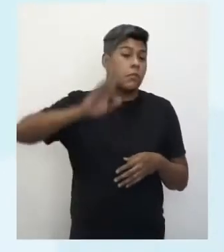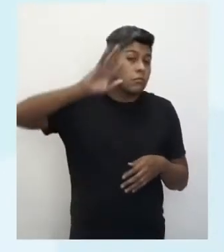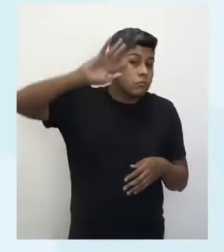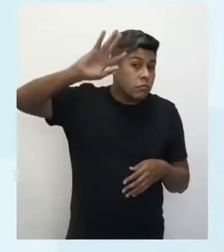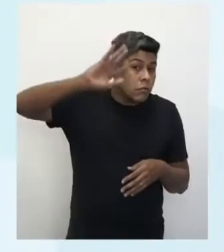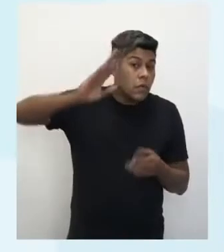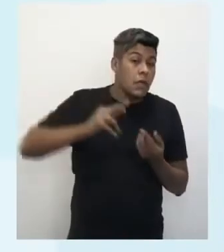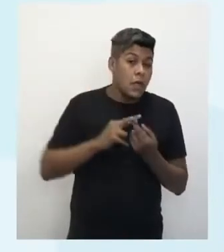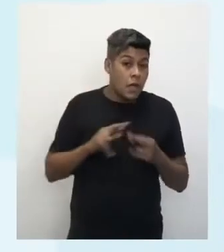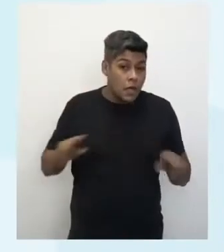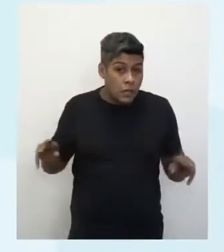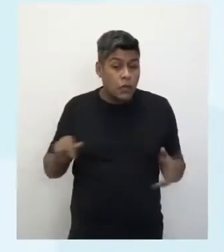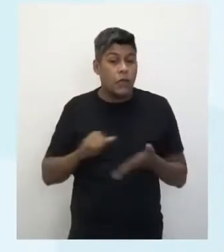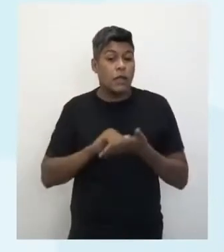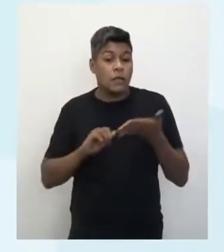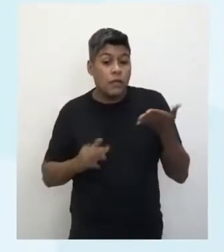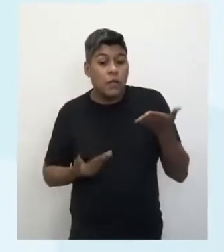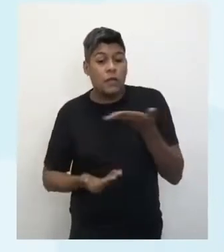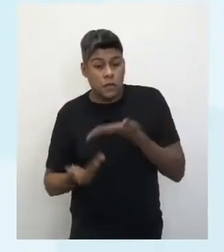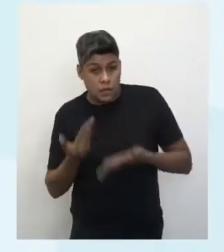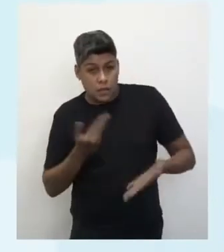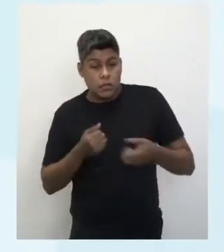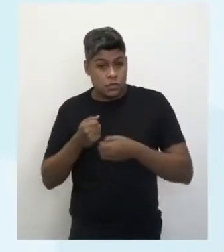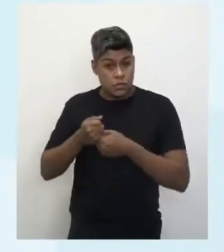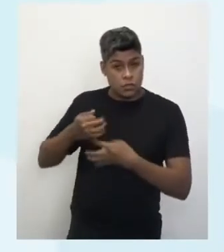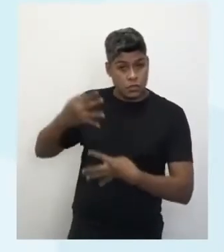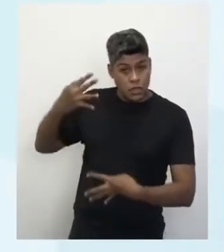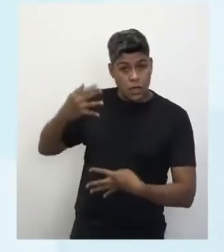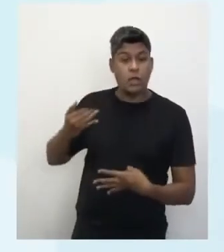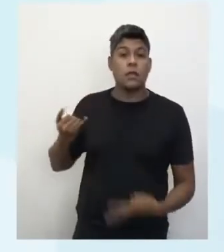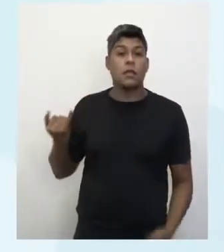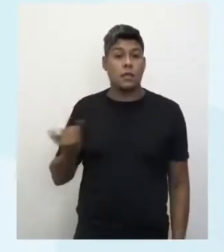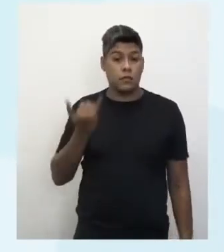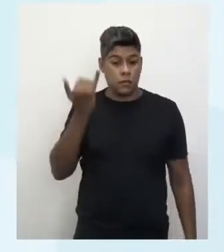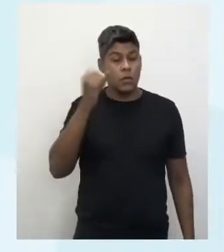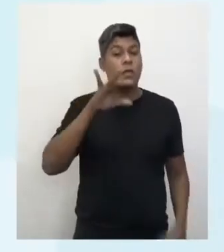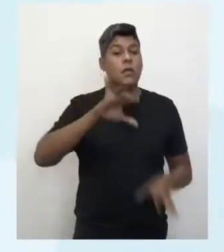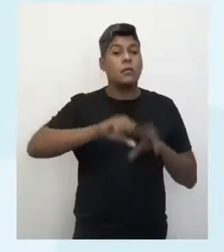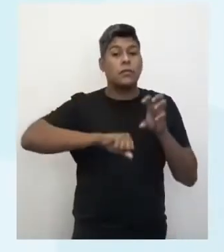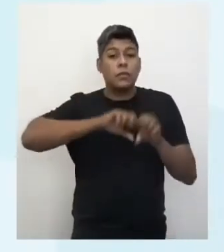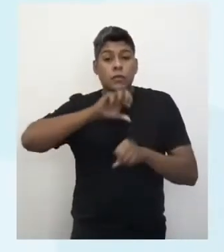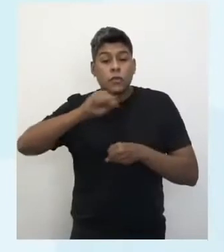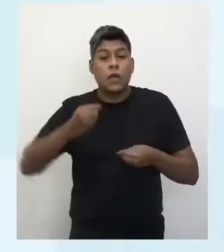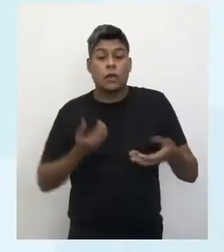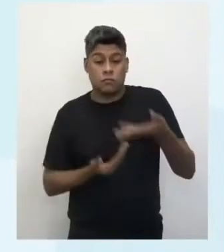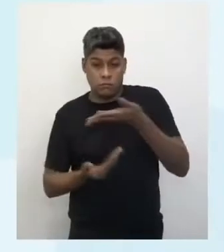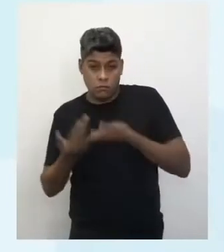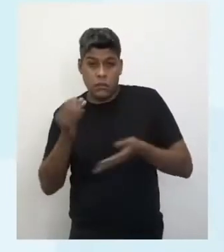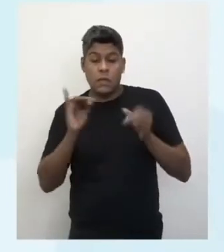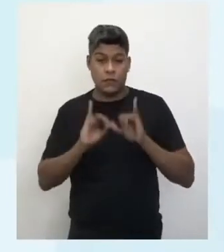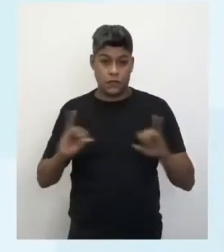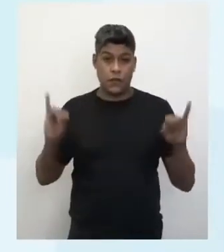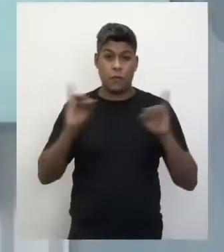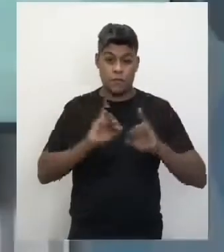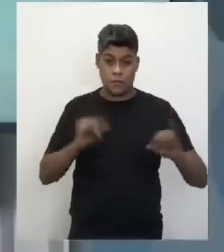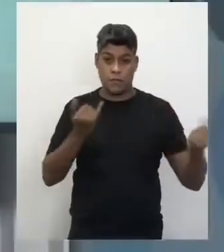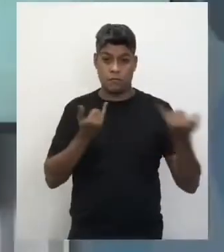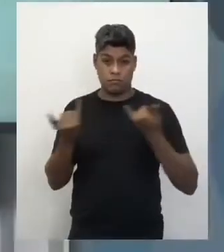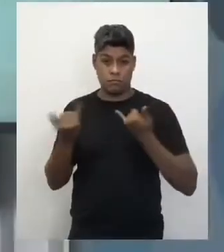resolver atividades, interagir aqui no chat, que para mim é super importante, e buscar, né, ou trocar informações aí, que